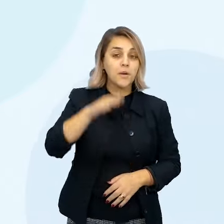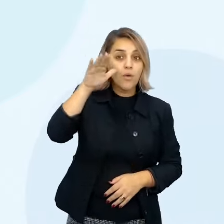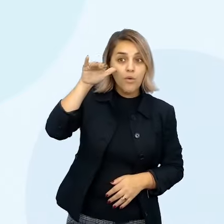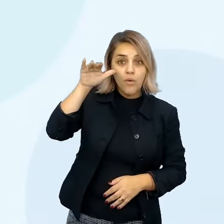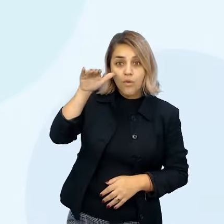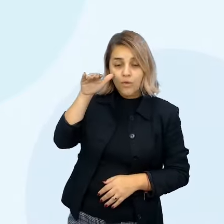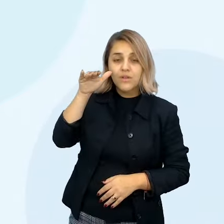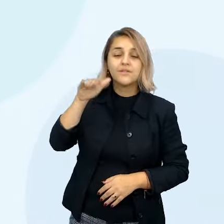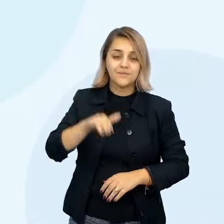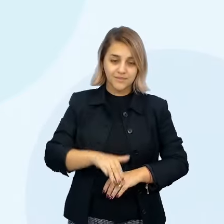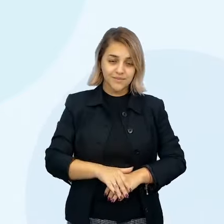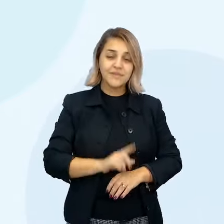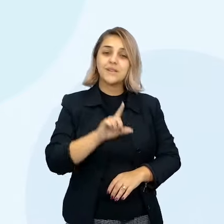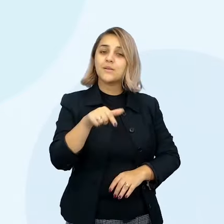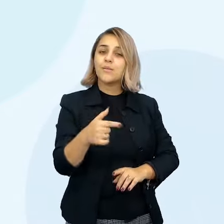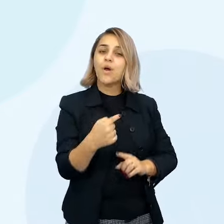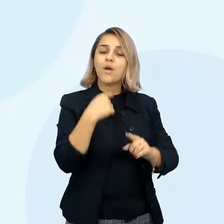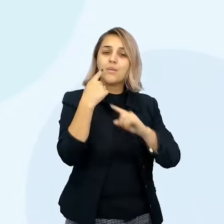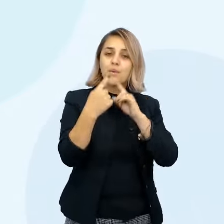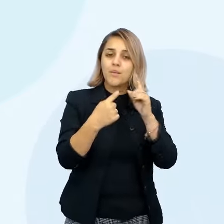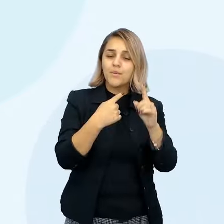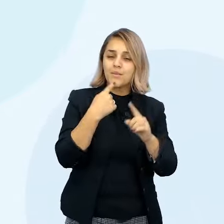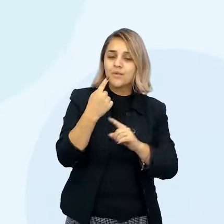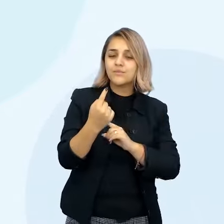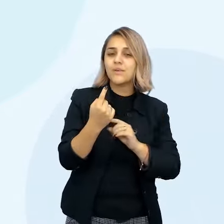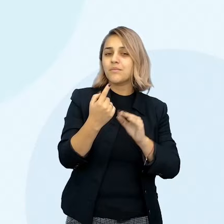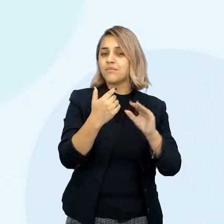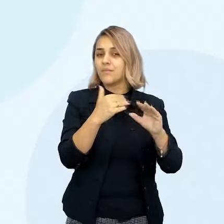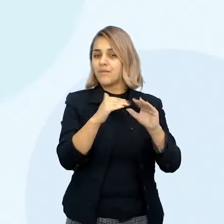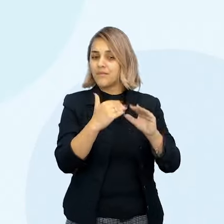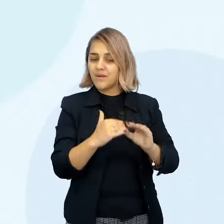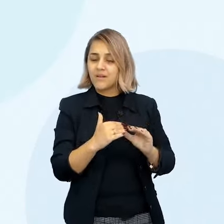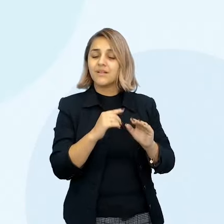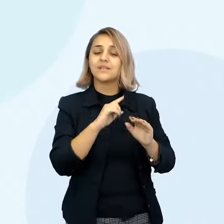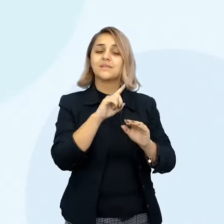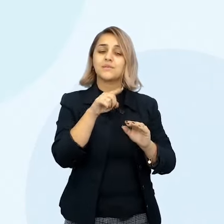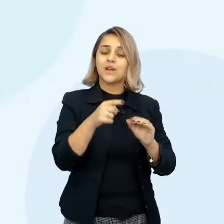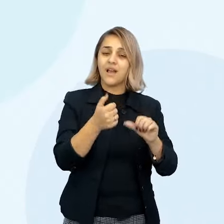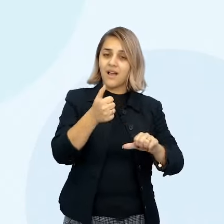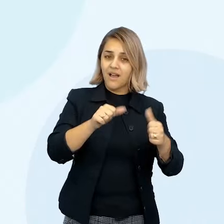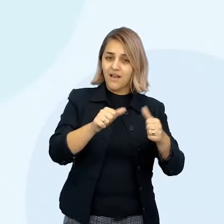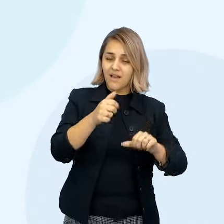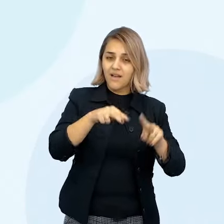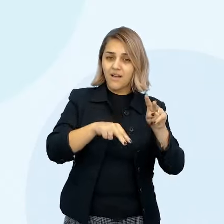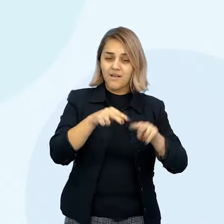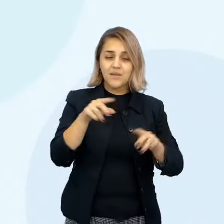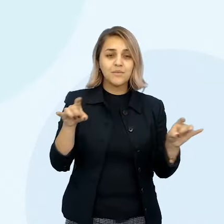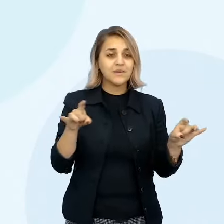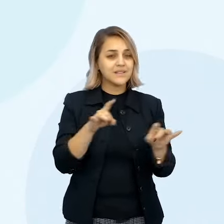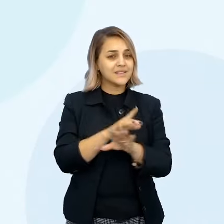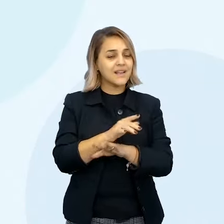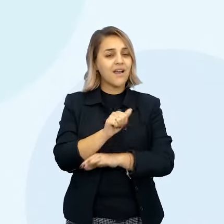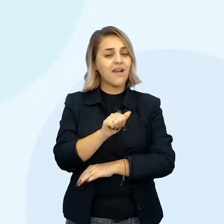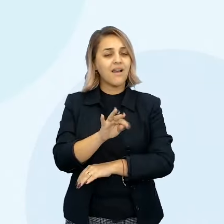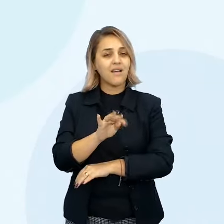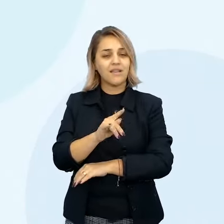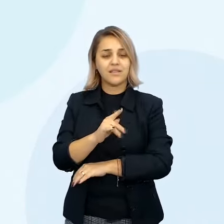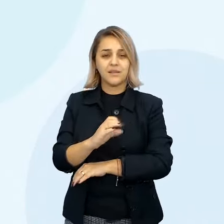dúvidas e avaliação. E para terminar a nossa ATPC, nós faremos as